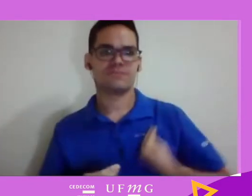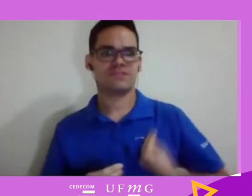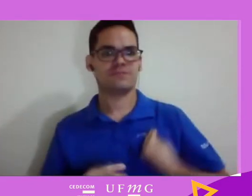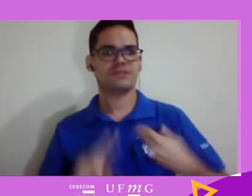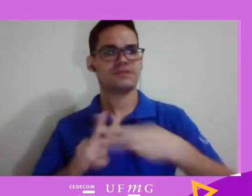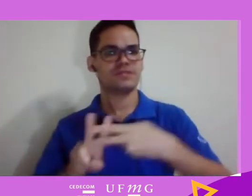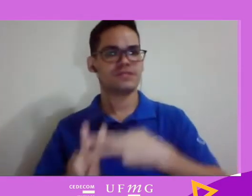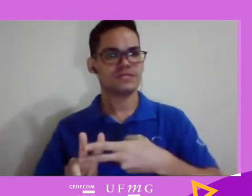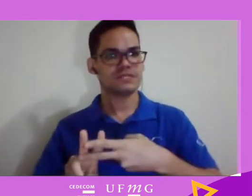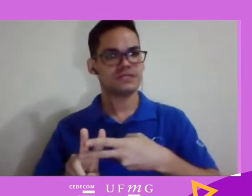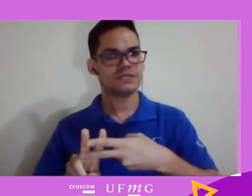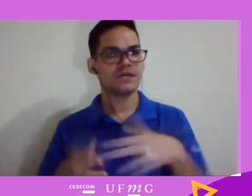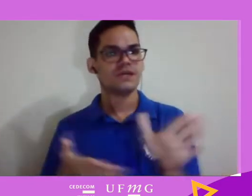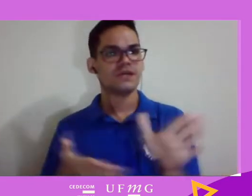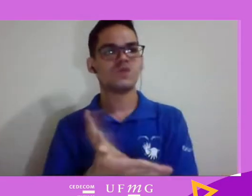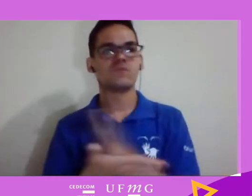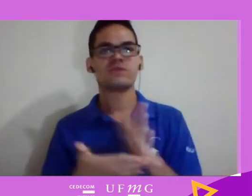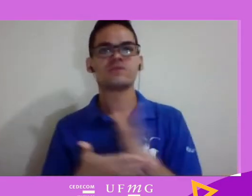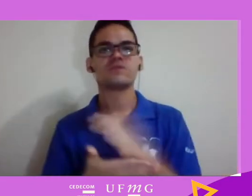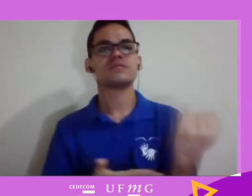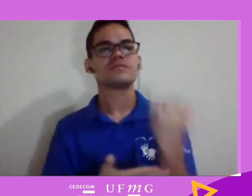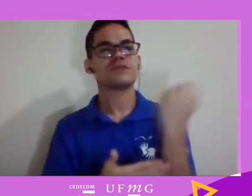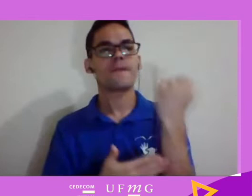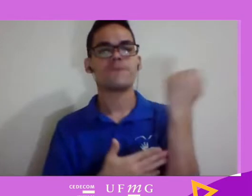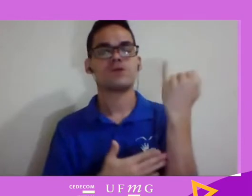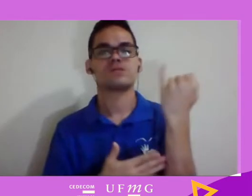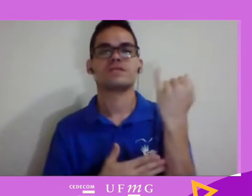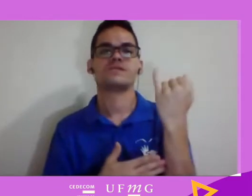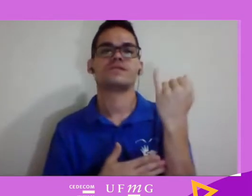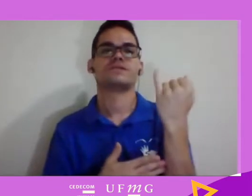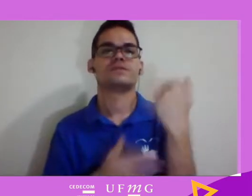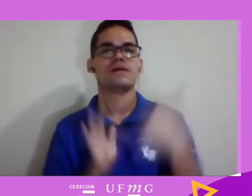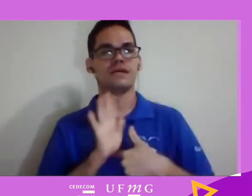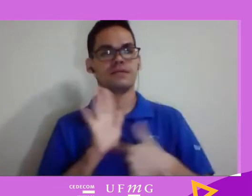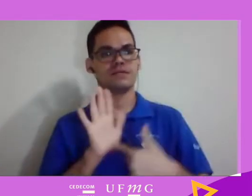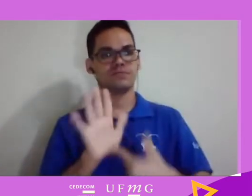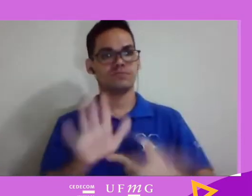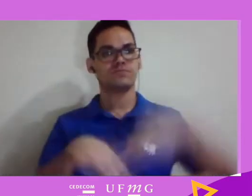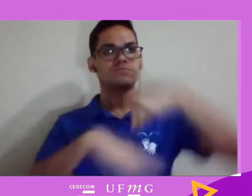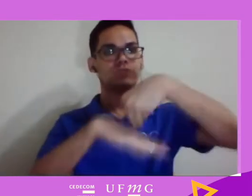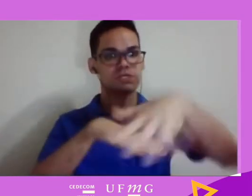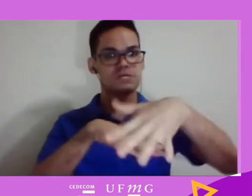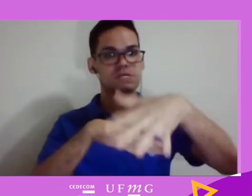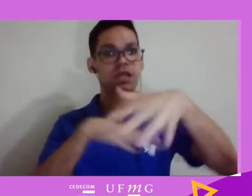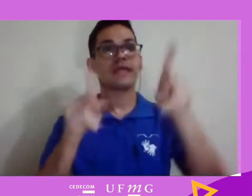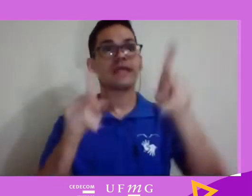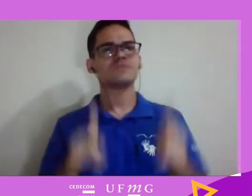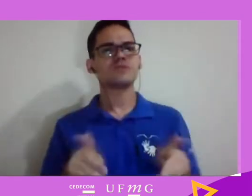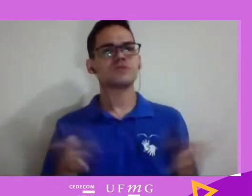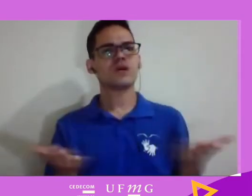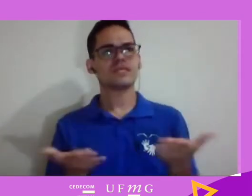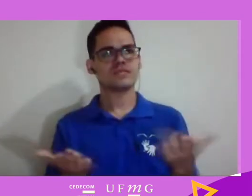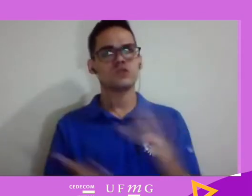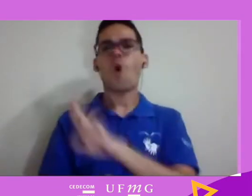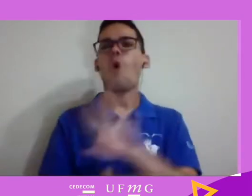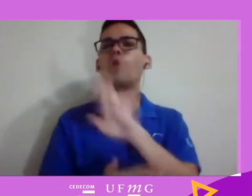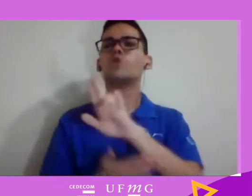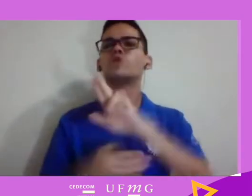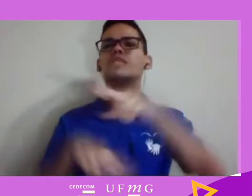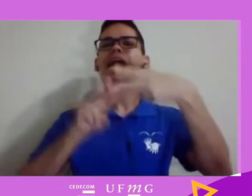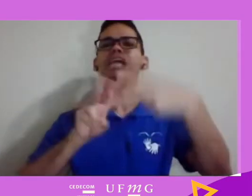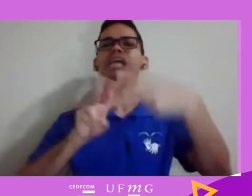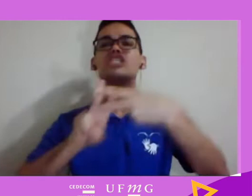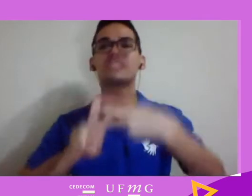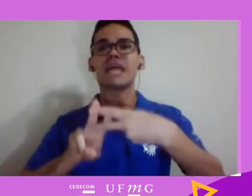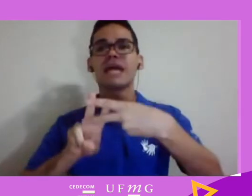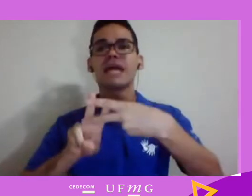esse cenário de alfabetização transmídia. Porque as pessoas, às vezes, usam mal, inclusive usam contra aquilo que pensam,